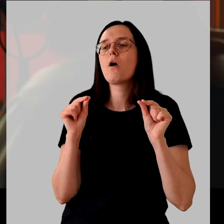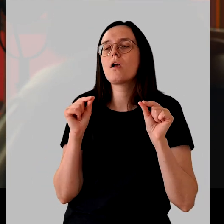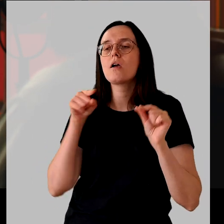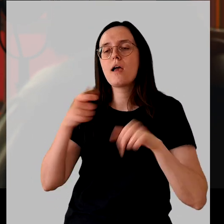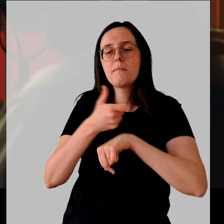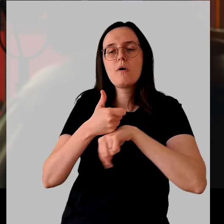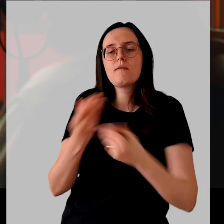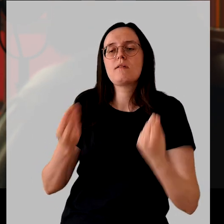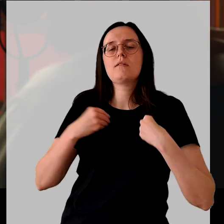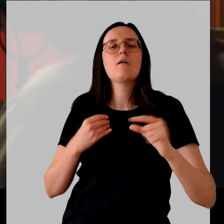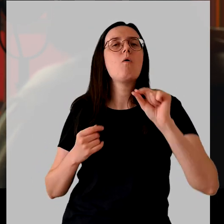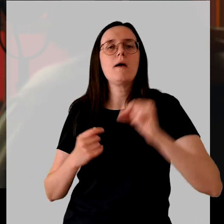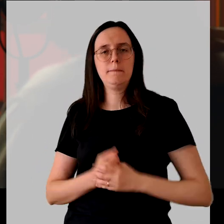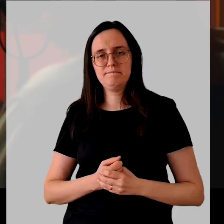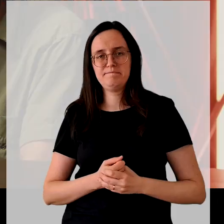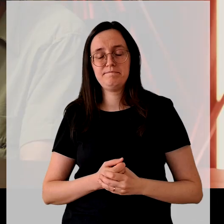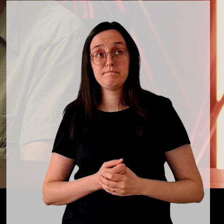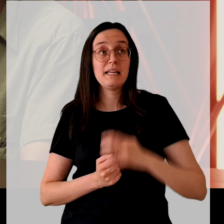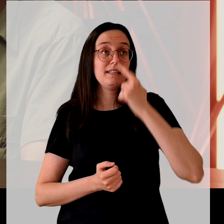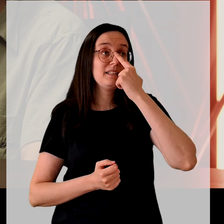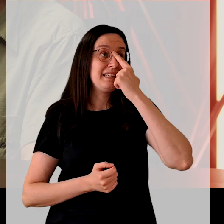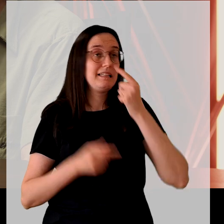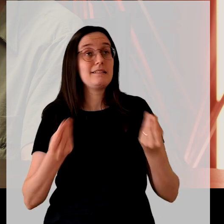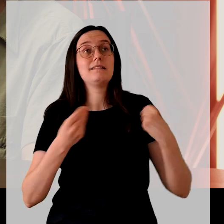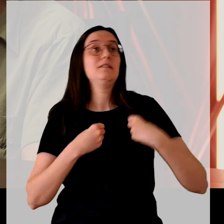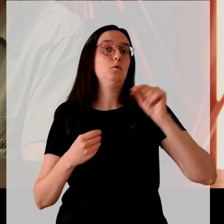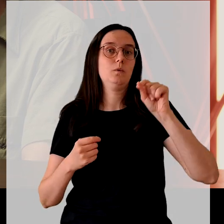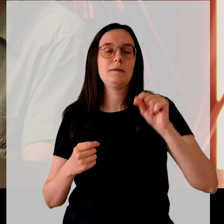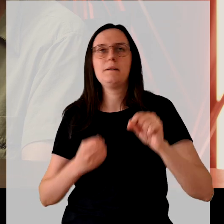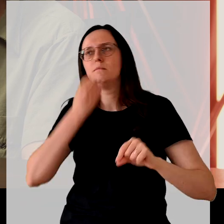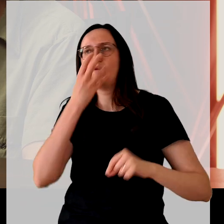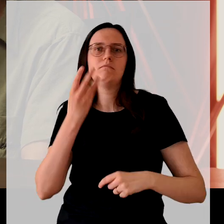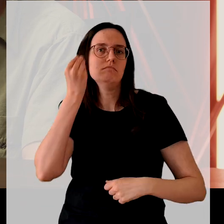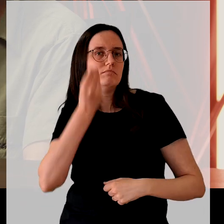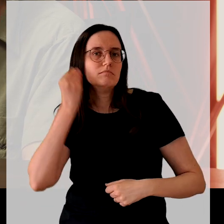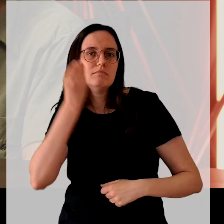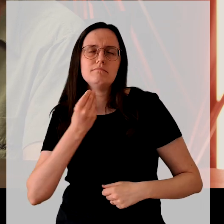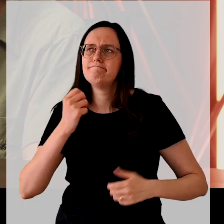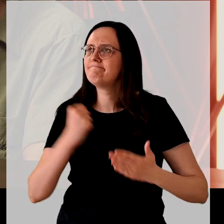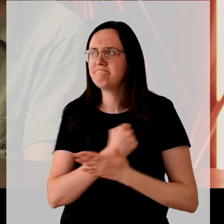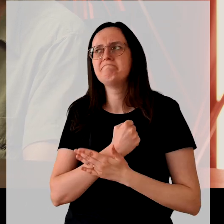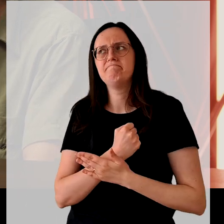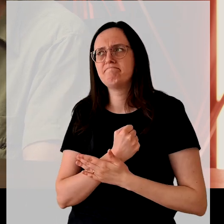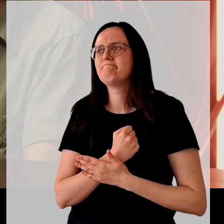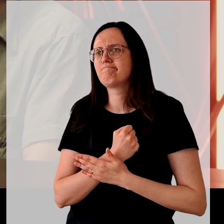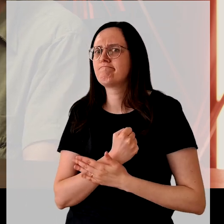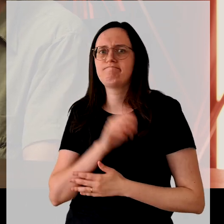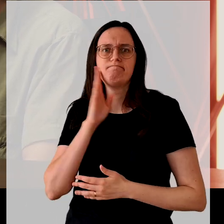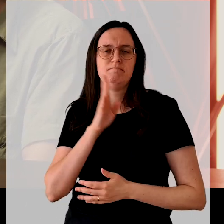o que a profissão em si te proporcionou? Cara, me proporcionou boas experiências pra caramba,